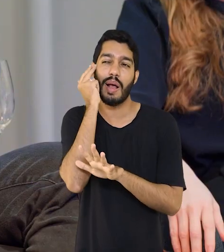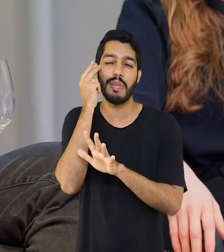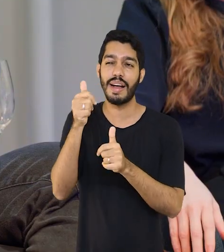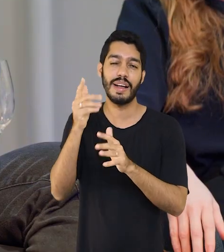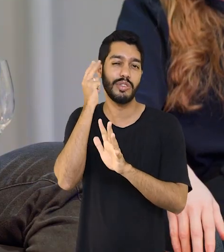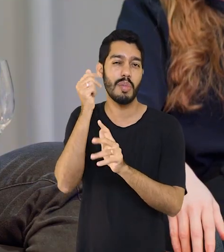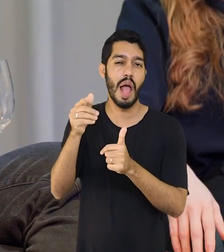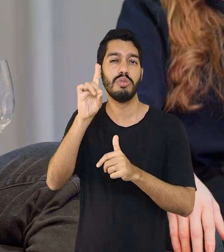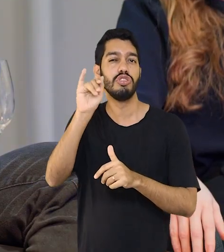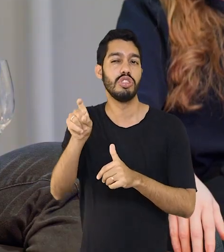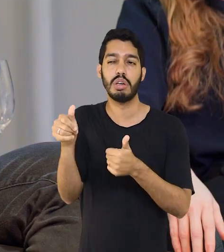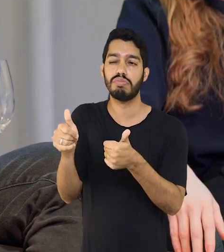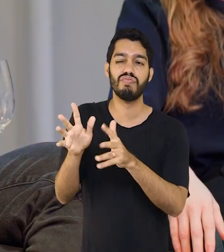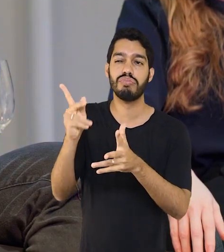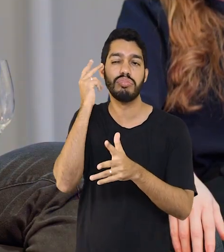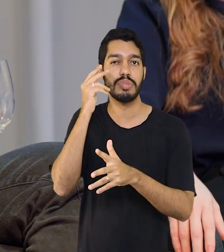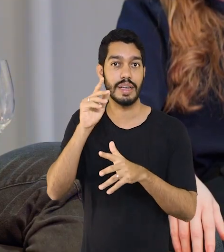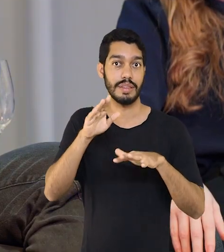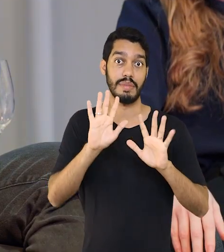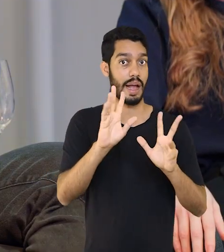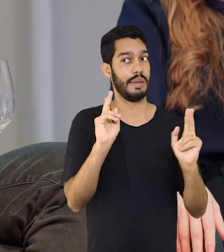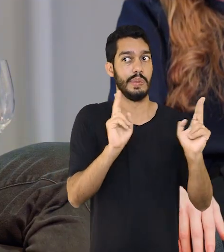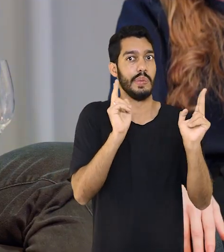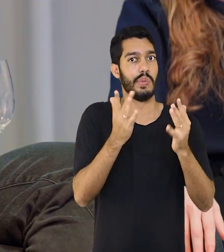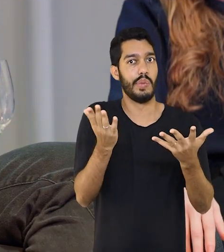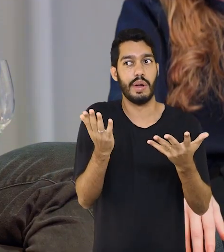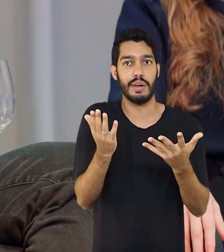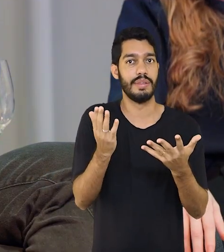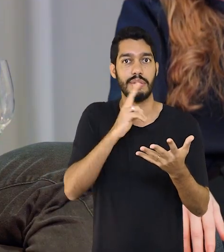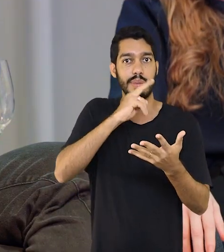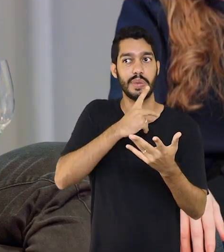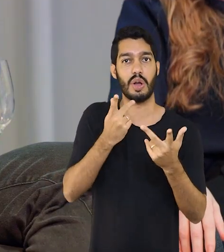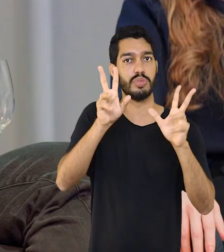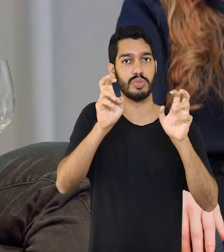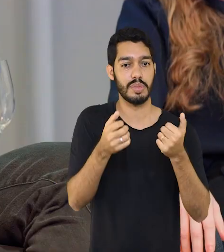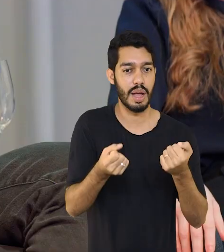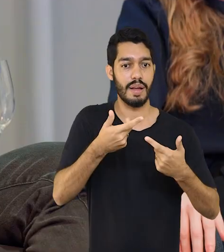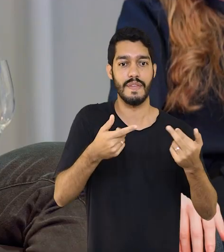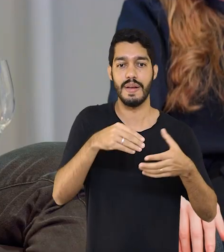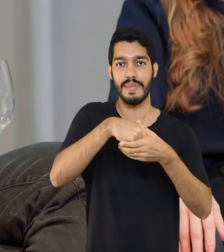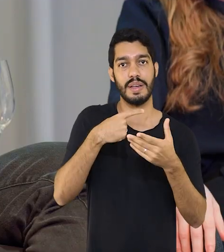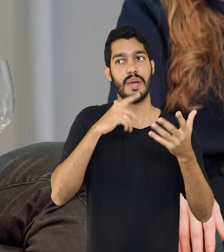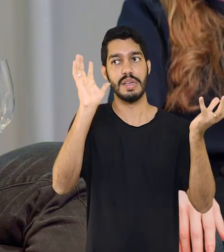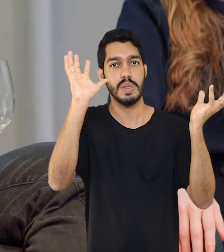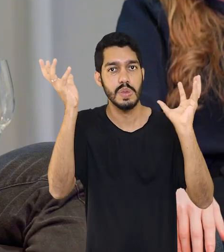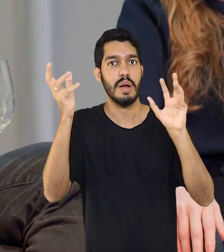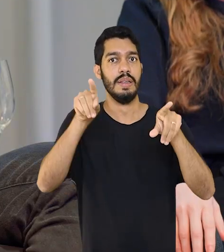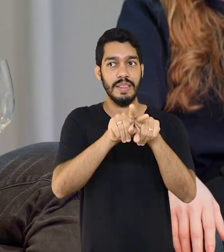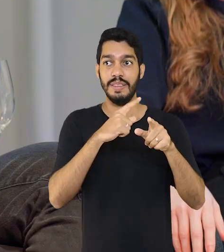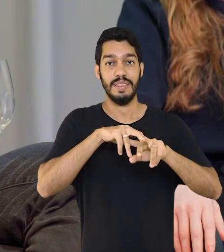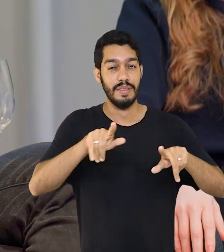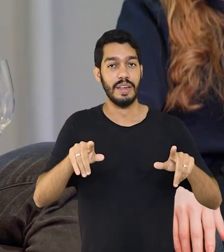normaliza tantas coisas no nosso dia a dia que são meio absurdas do ponto de vista da mobilidade urbana e das questões